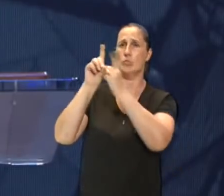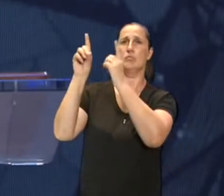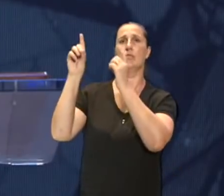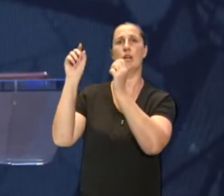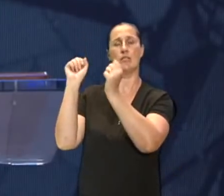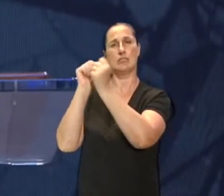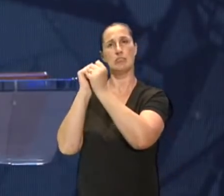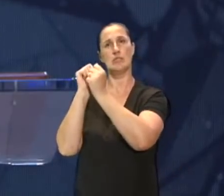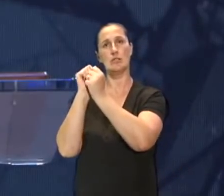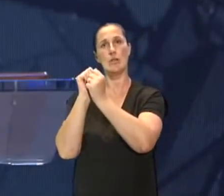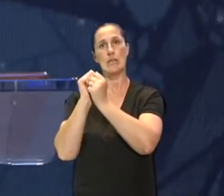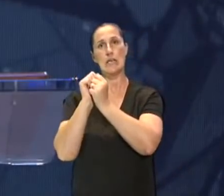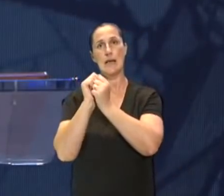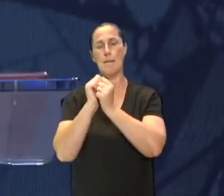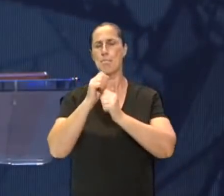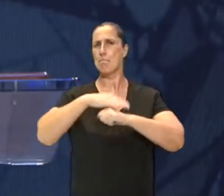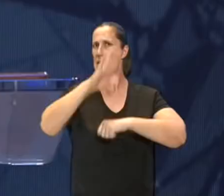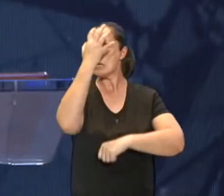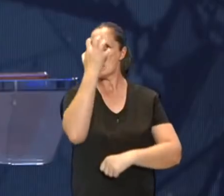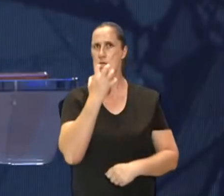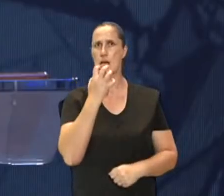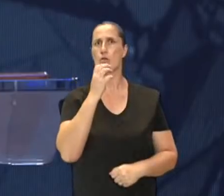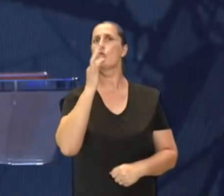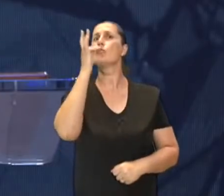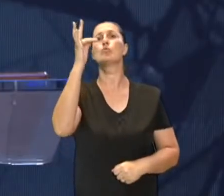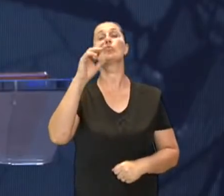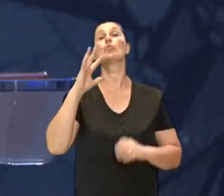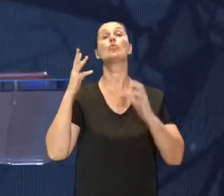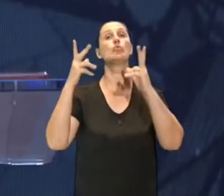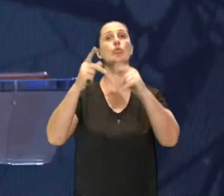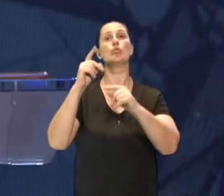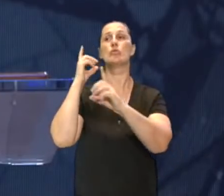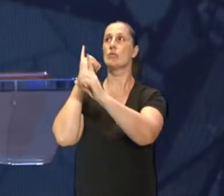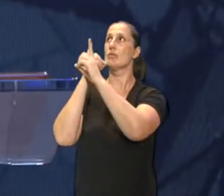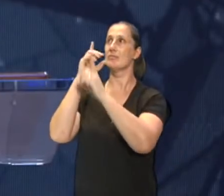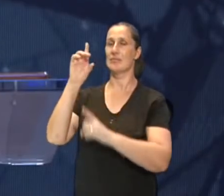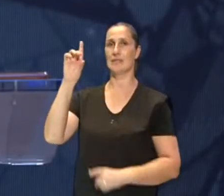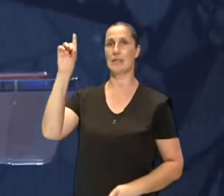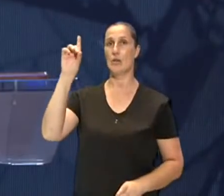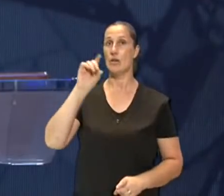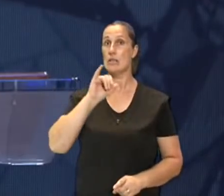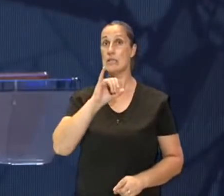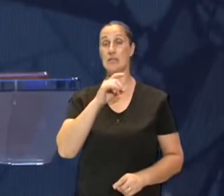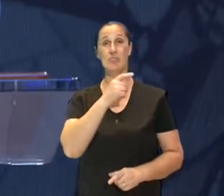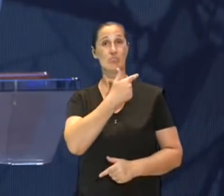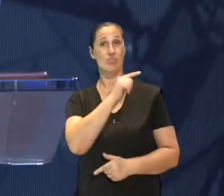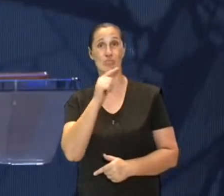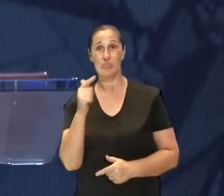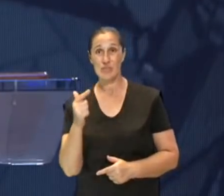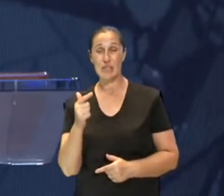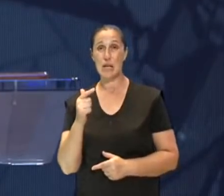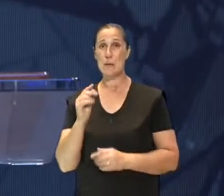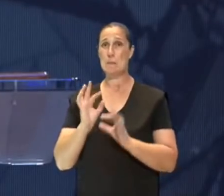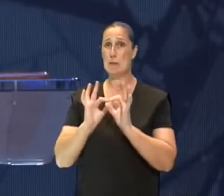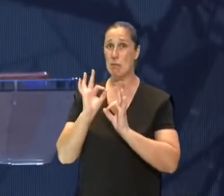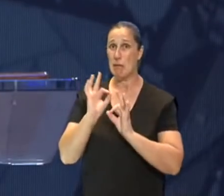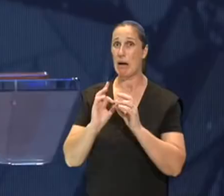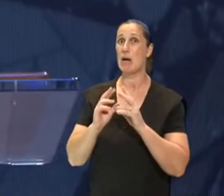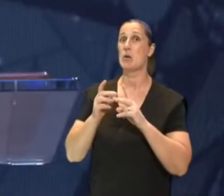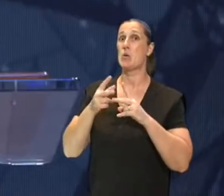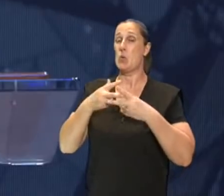pode existir, porque um dia todos nós vamos ter que encontrar com Ele. E se não estivermos preparados, estamos